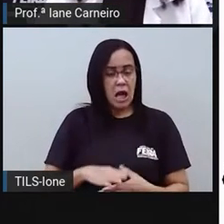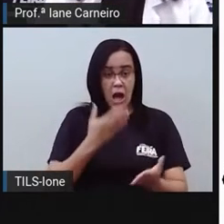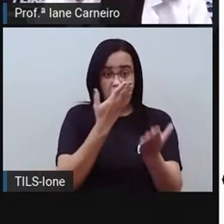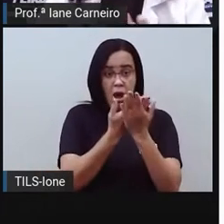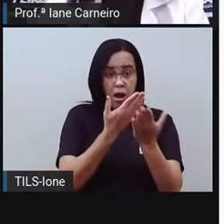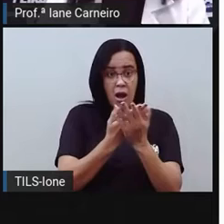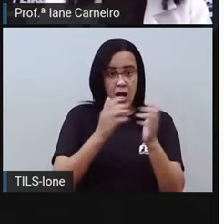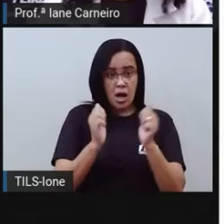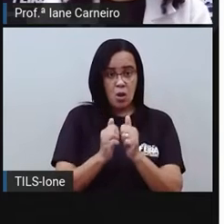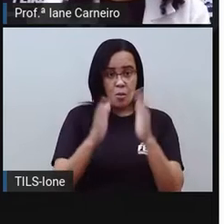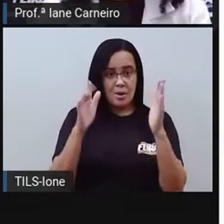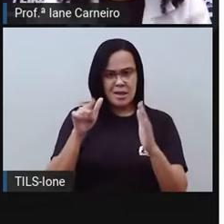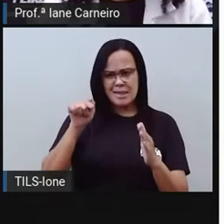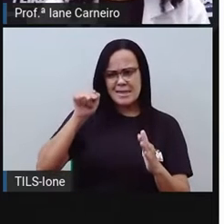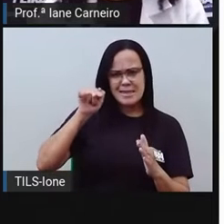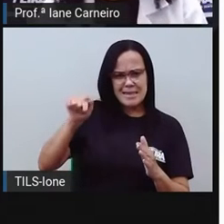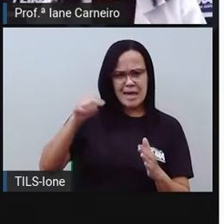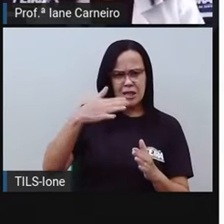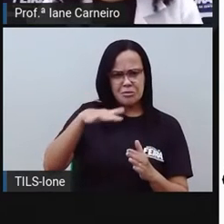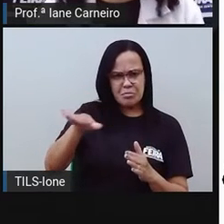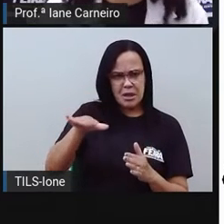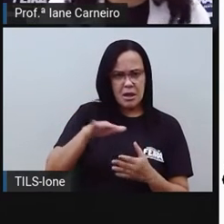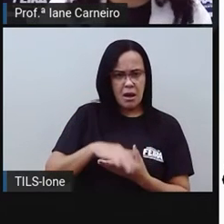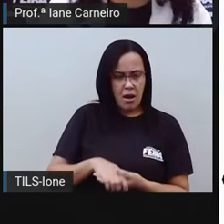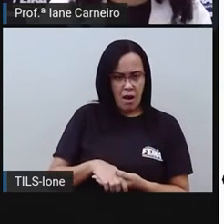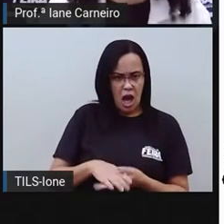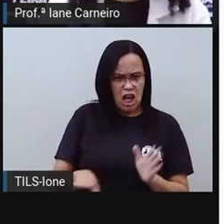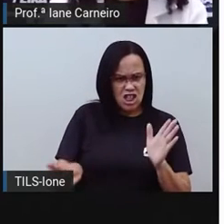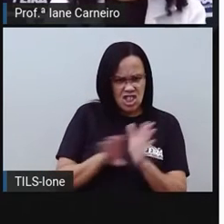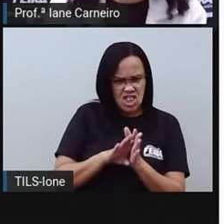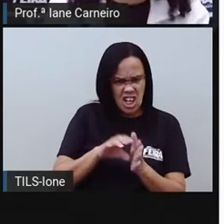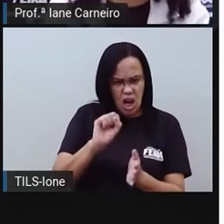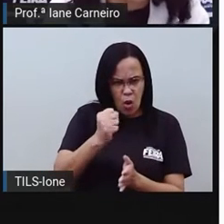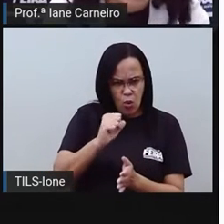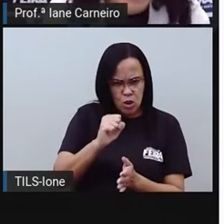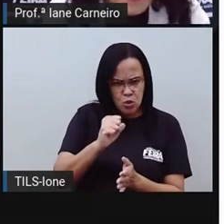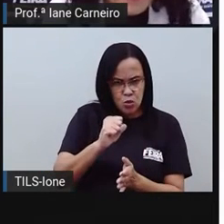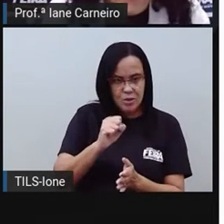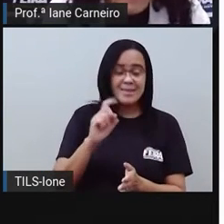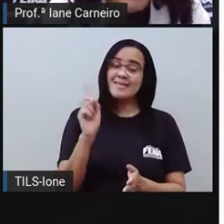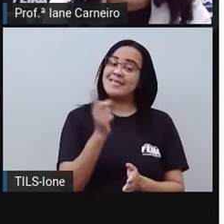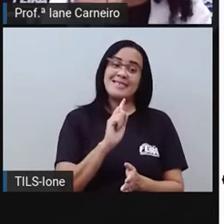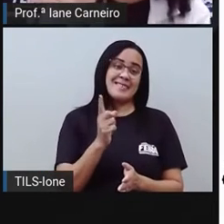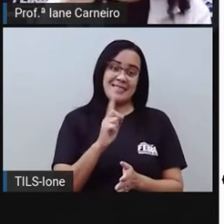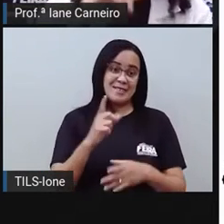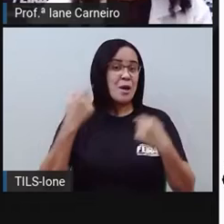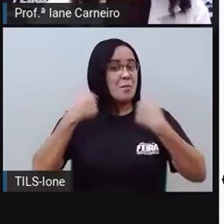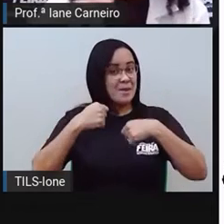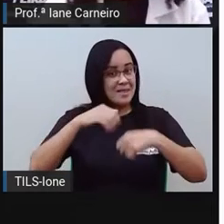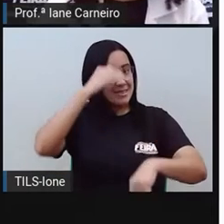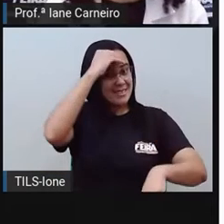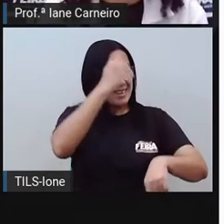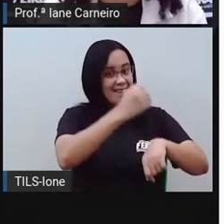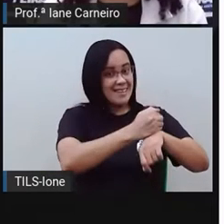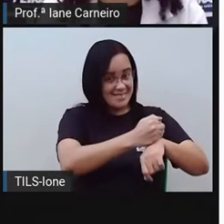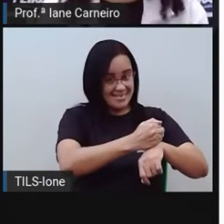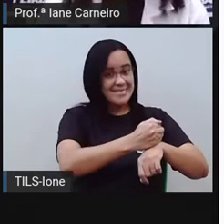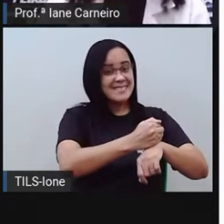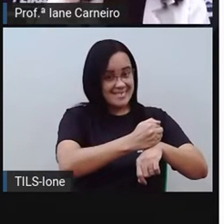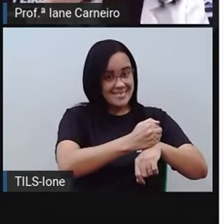supor. Não pode você chegar às 8h, 8h30, não. Tem que chegar no horário, ó, para abrir o portão e você